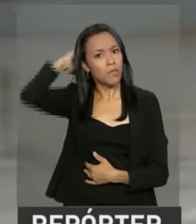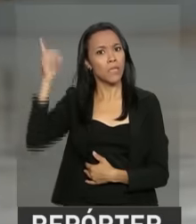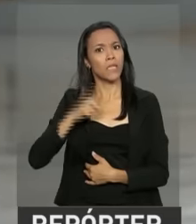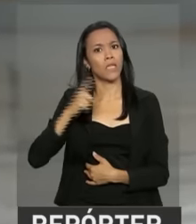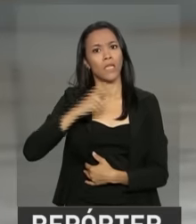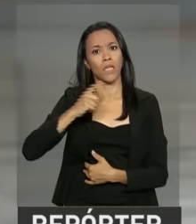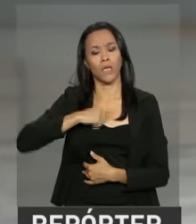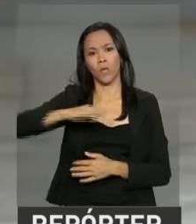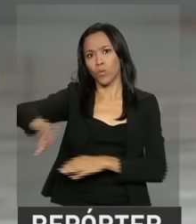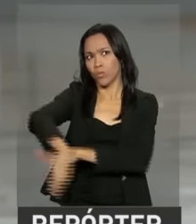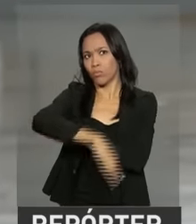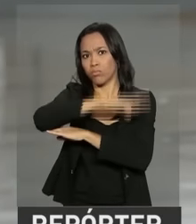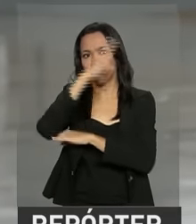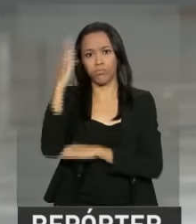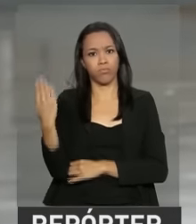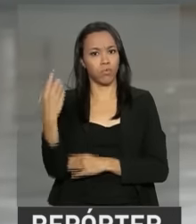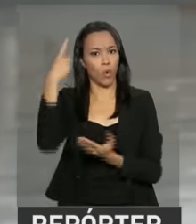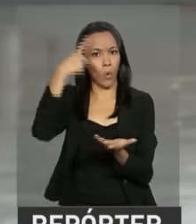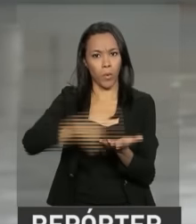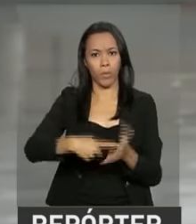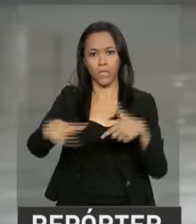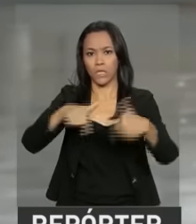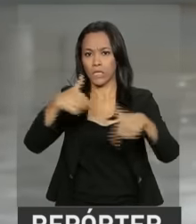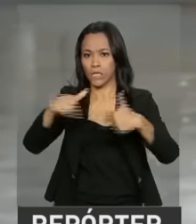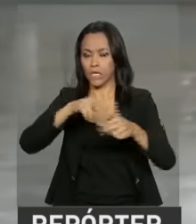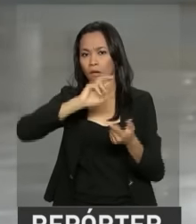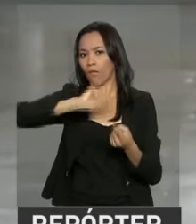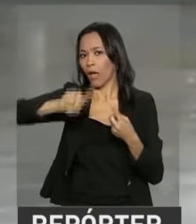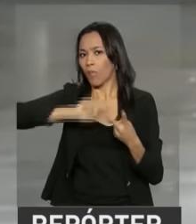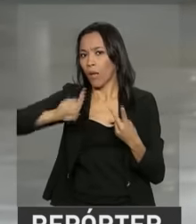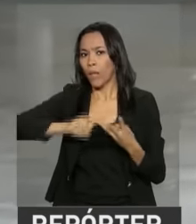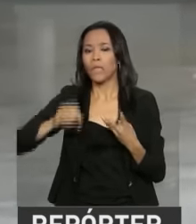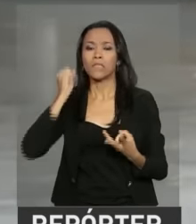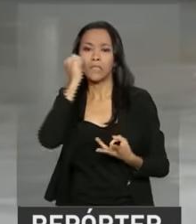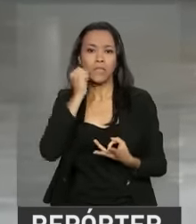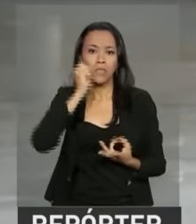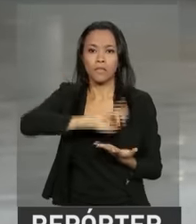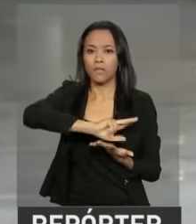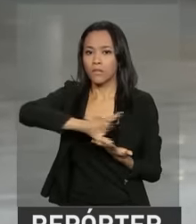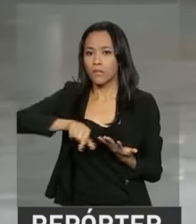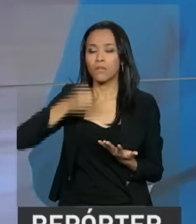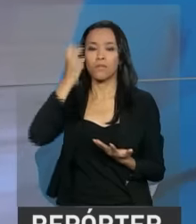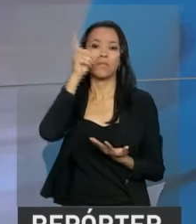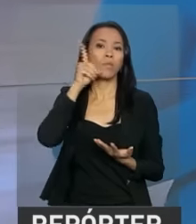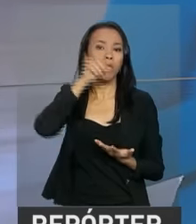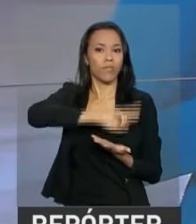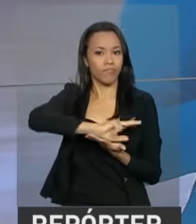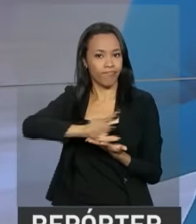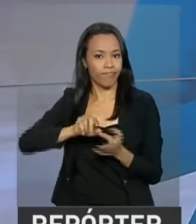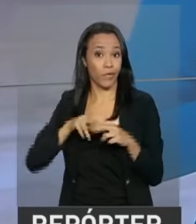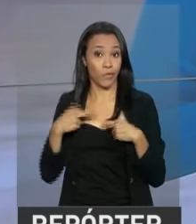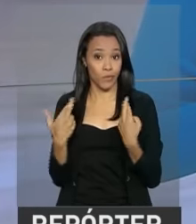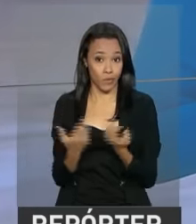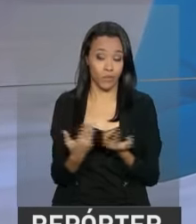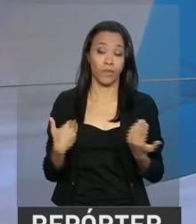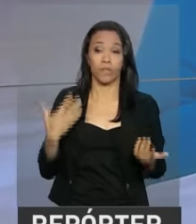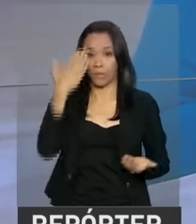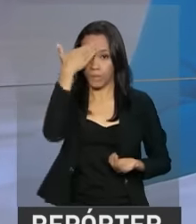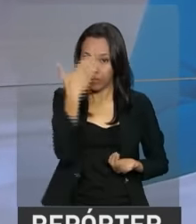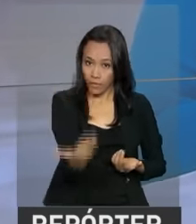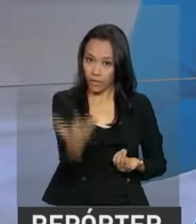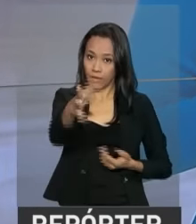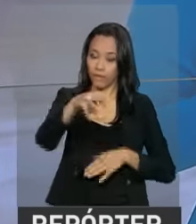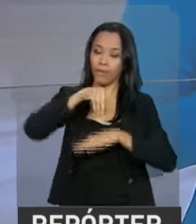longa recebendo para várias reuniões senadores e deputados Leandro tá bom Mara Obrigado pelas suas